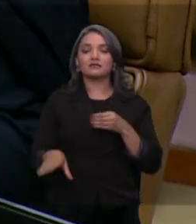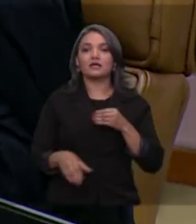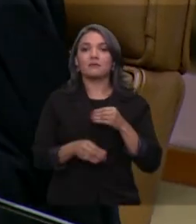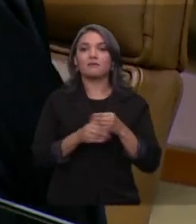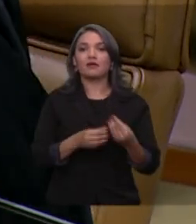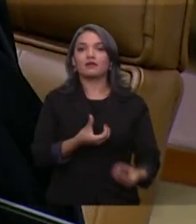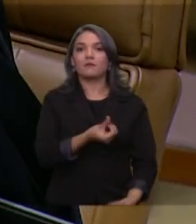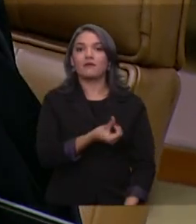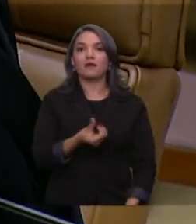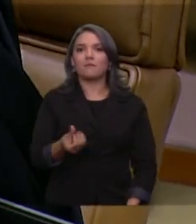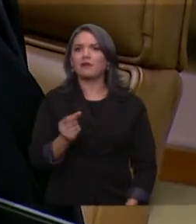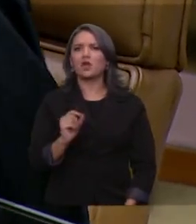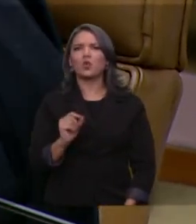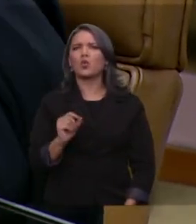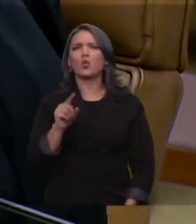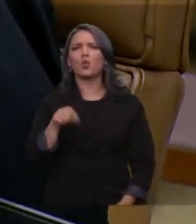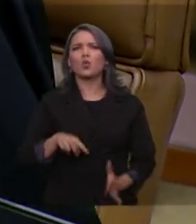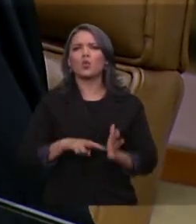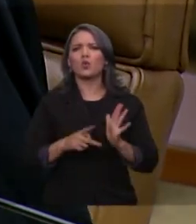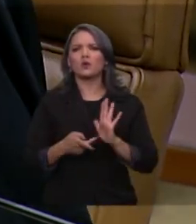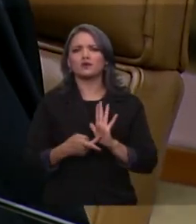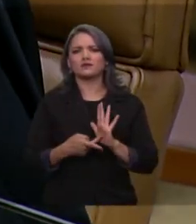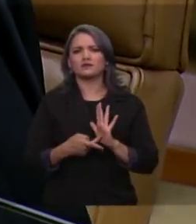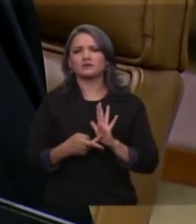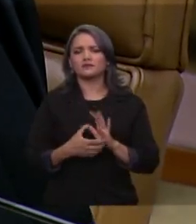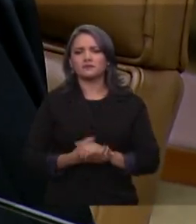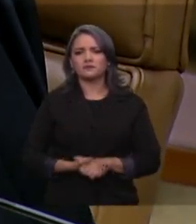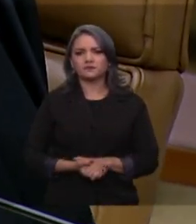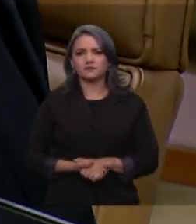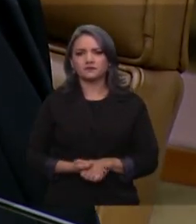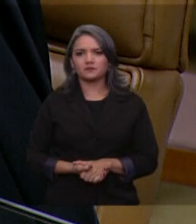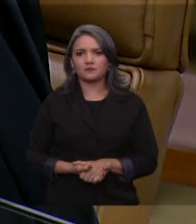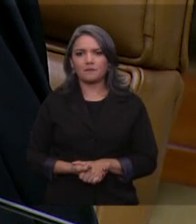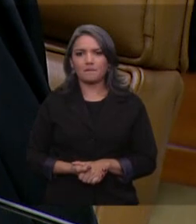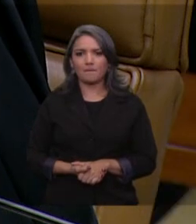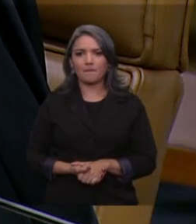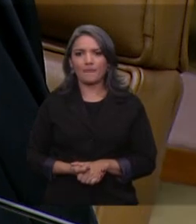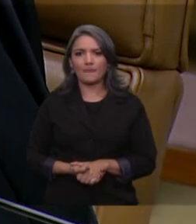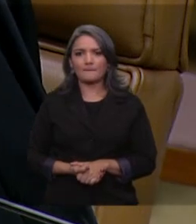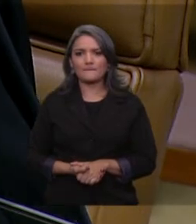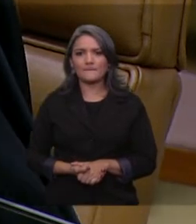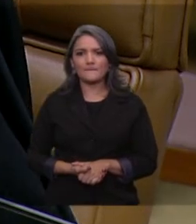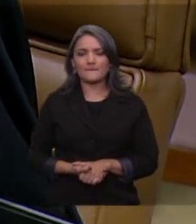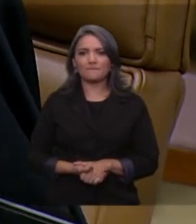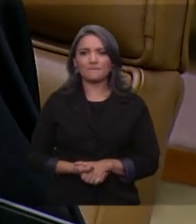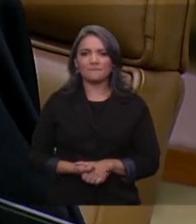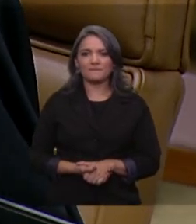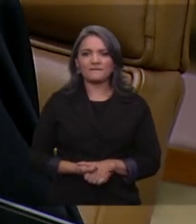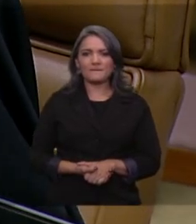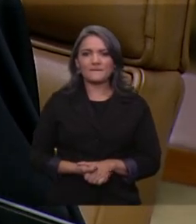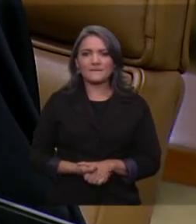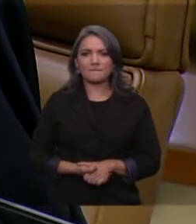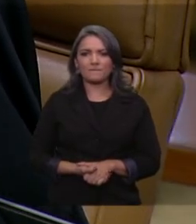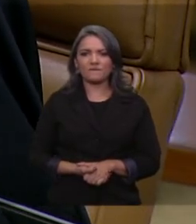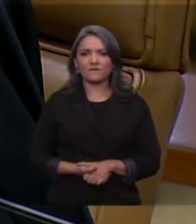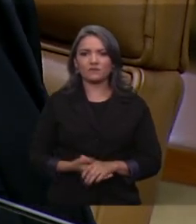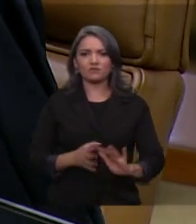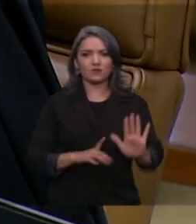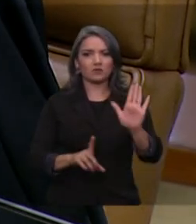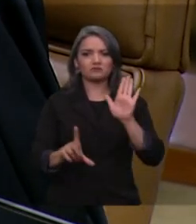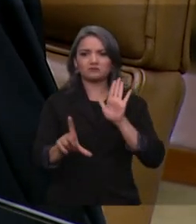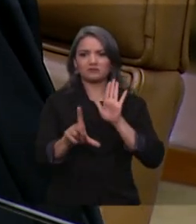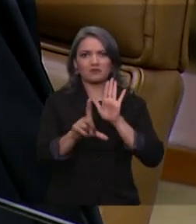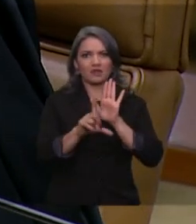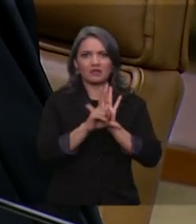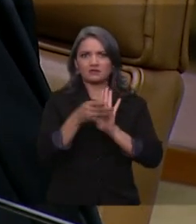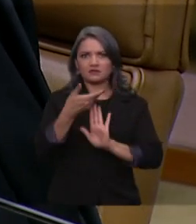66? A Emenda 66, ela não extinguiu, a meu ver, e nem tratou dessa questão,